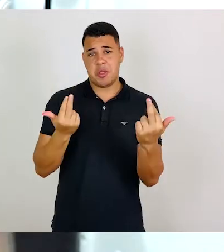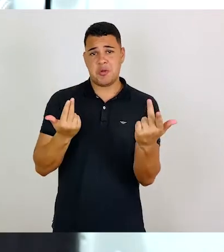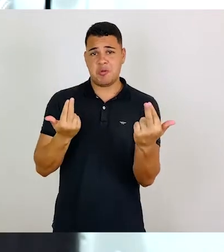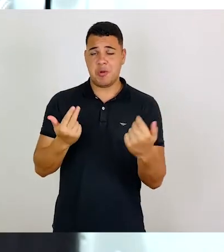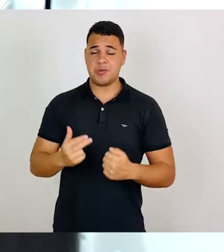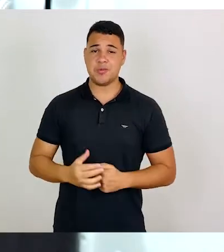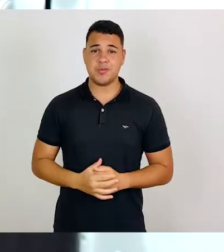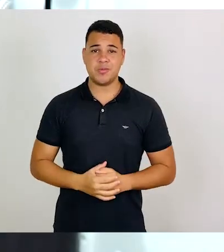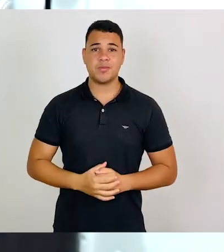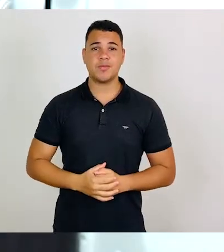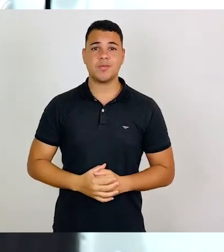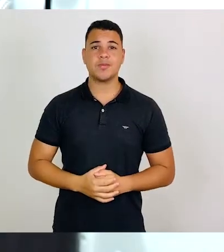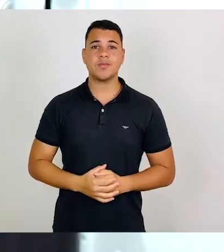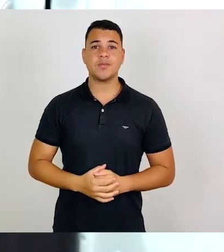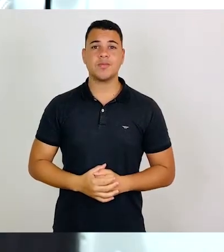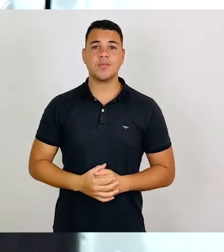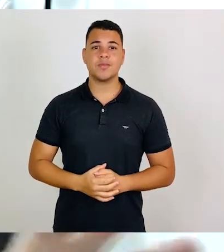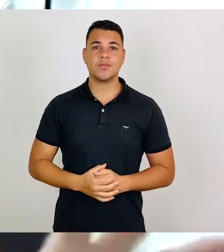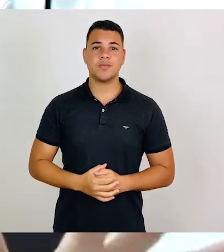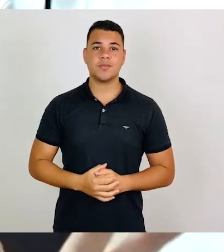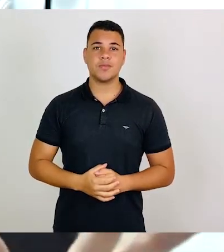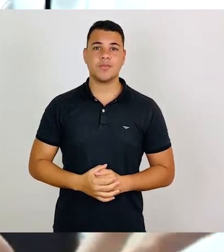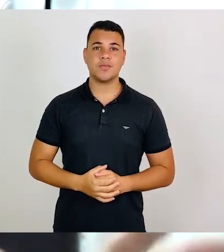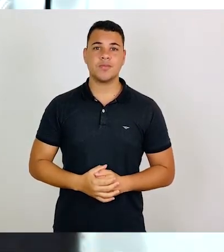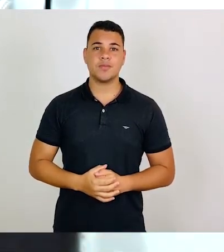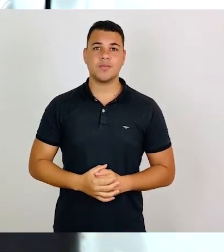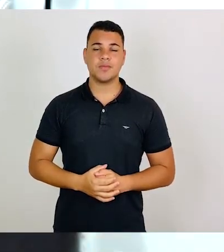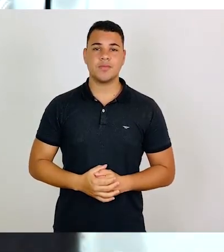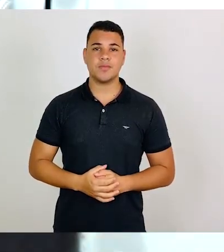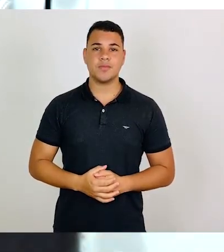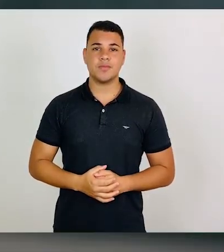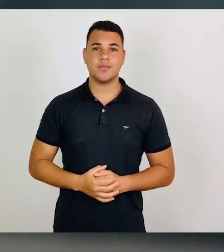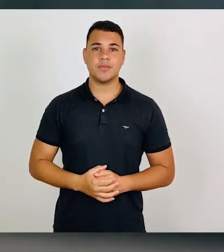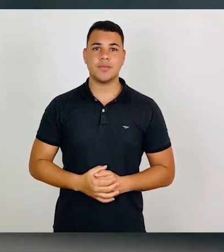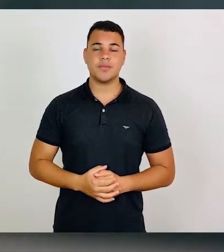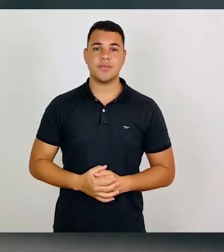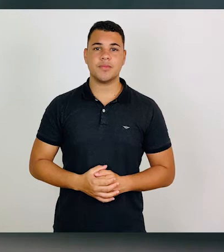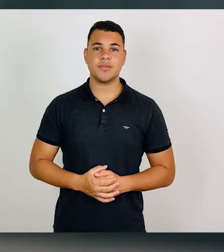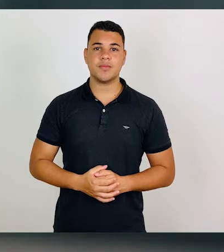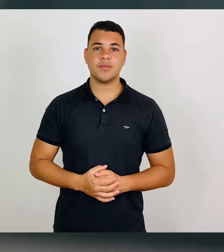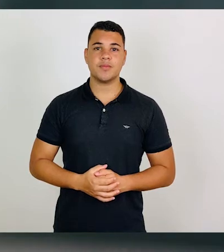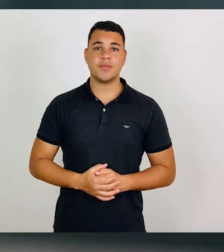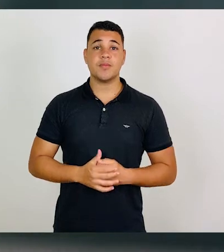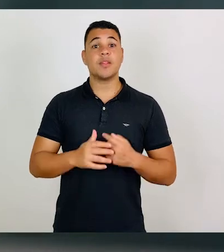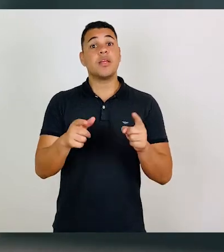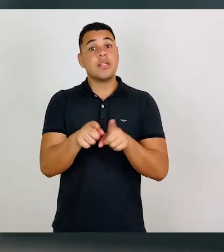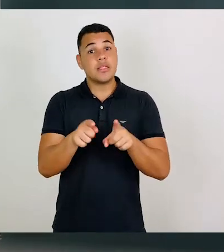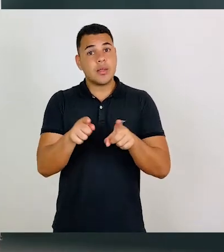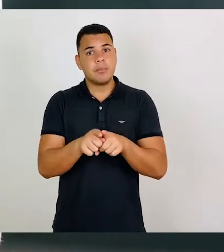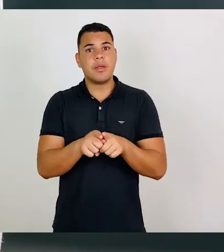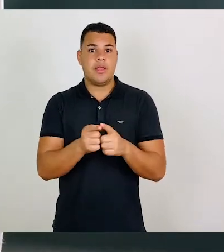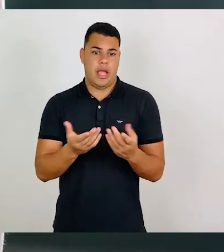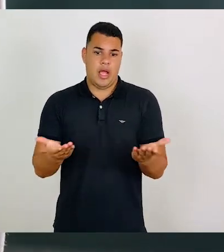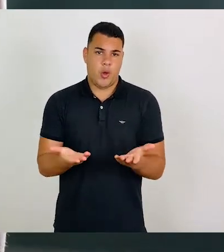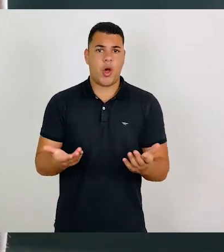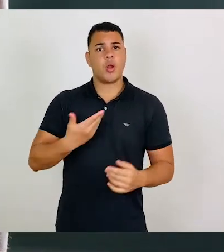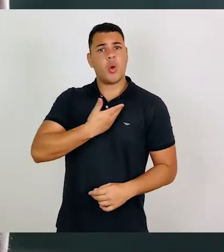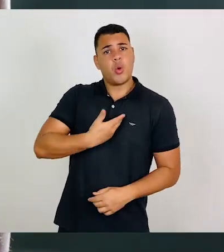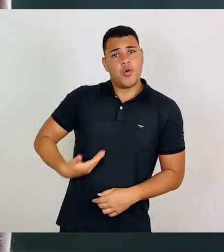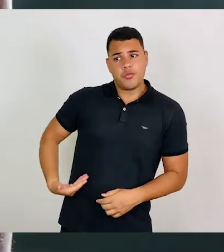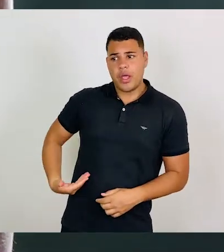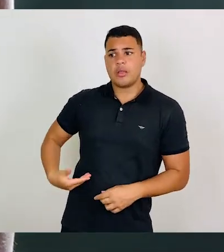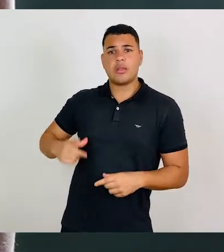considerada uma pessoa com direitos igual a todos os cidadãos. O que o governo brasileiro tem feito para melhorar